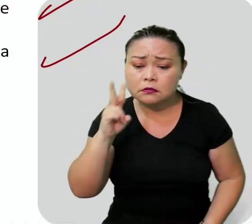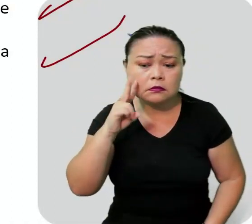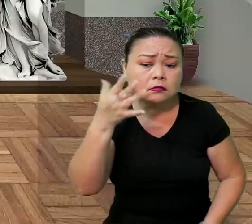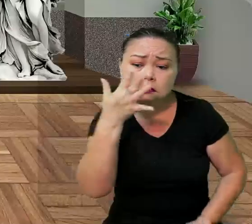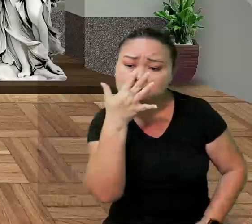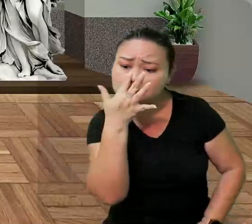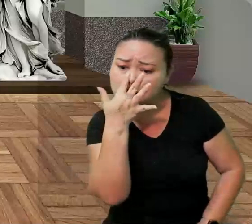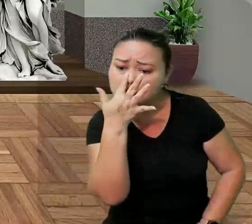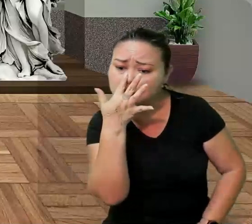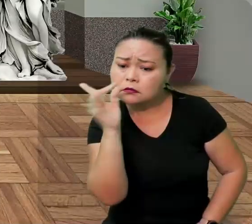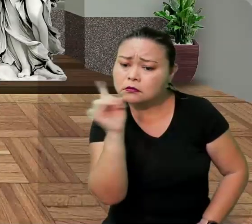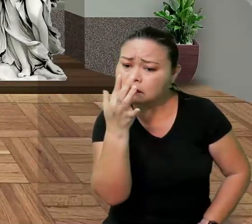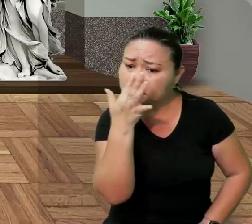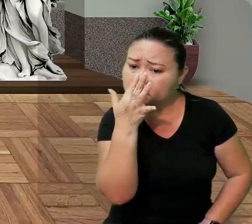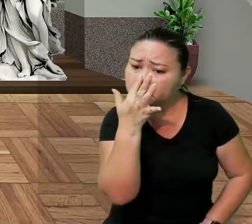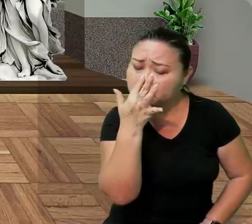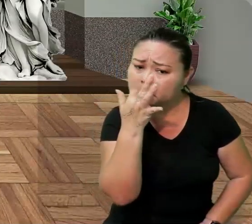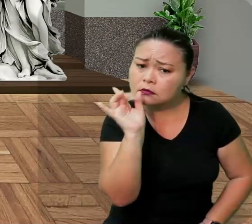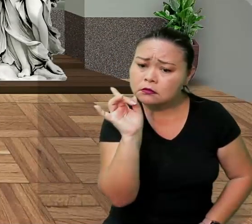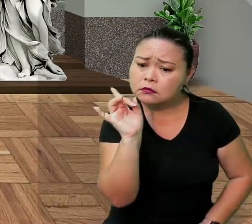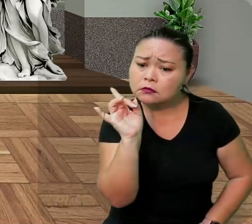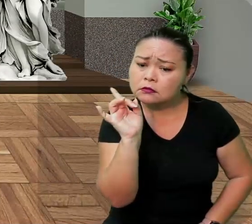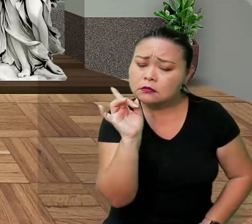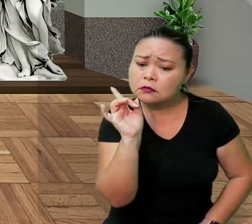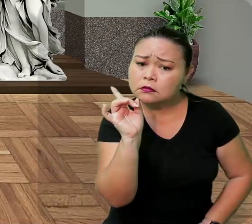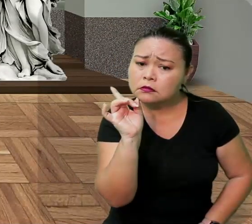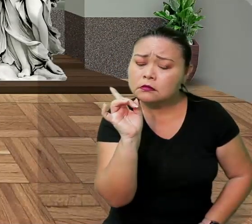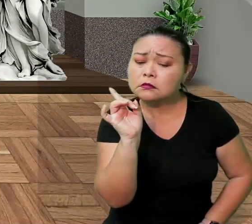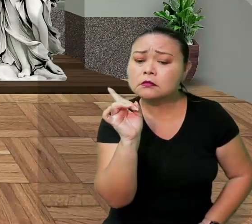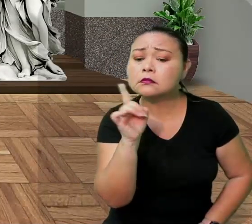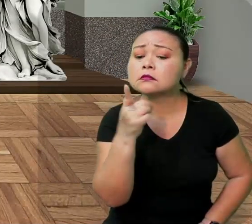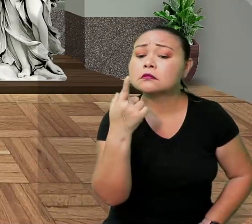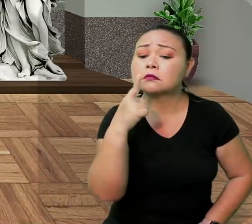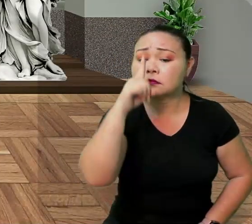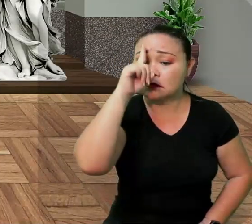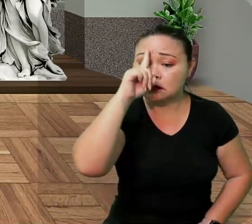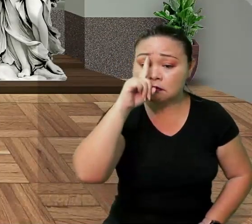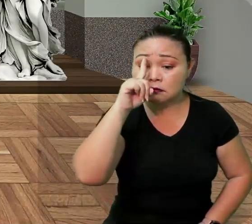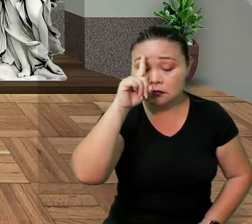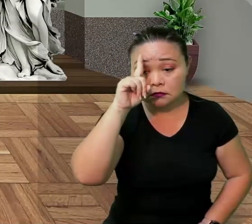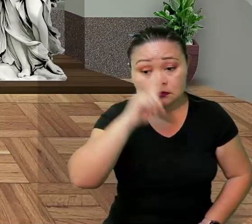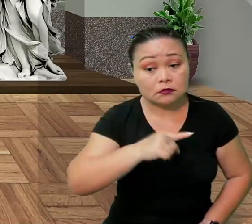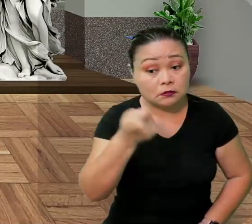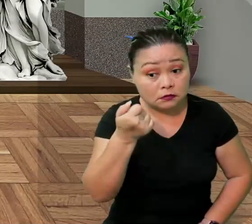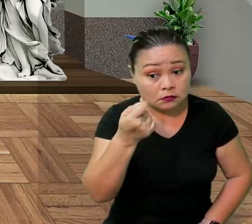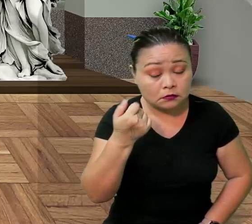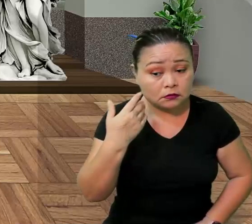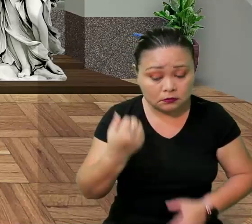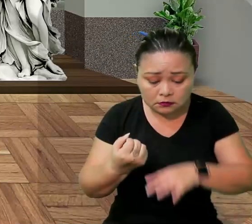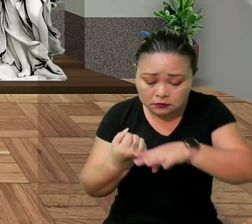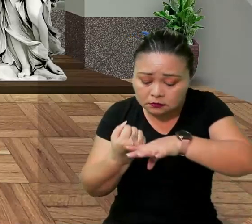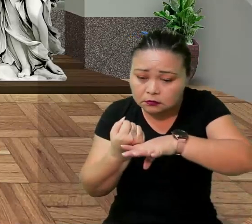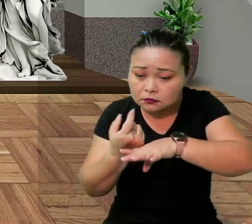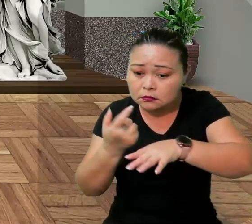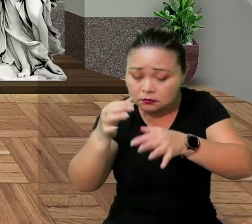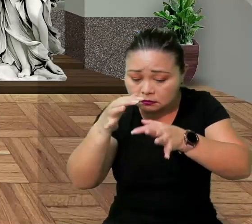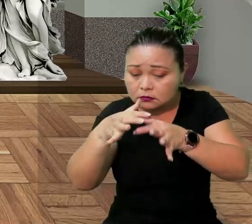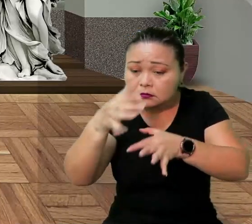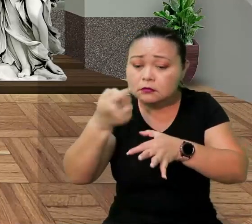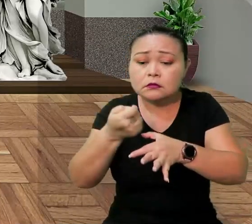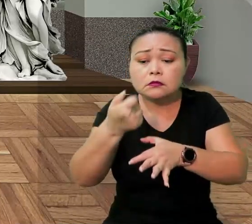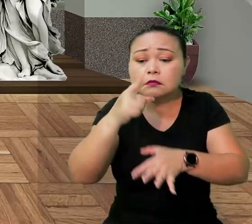mim. Se você observar, o milho, quando ele foi plantado, as primeiras espigas de